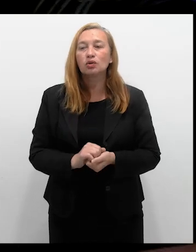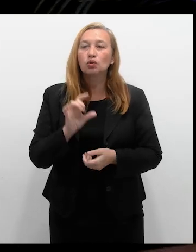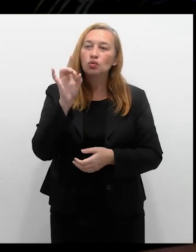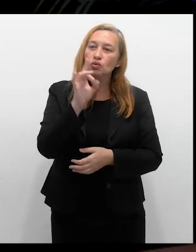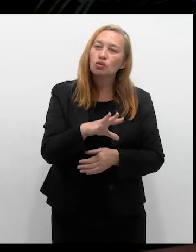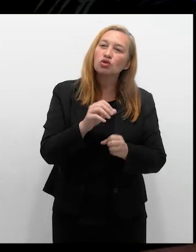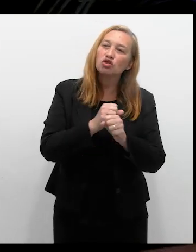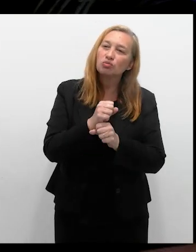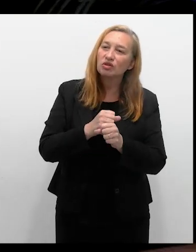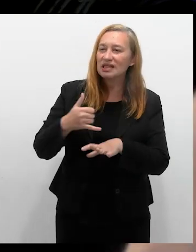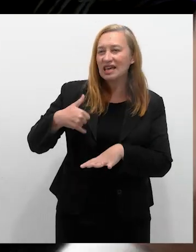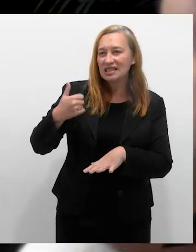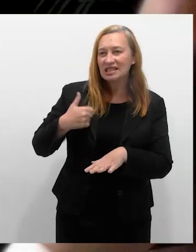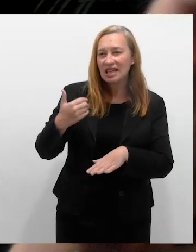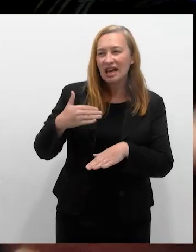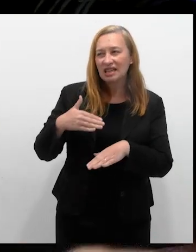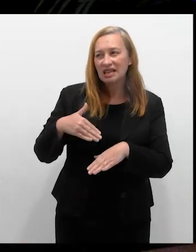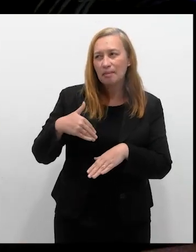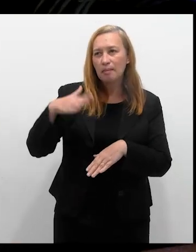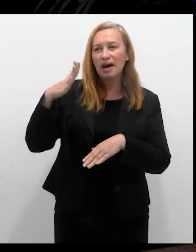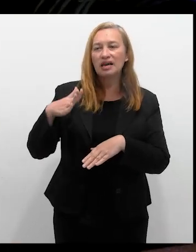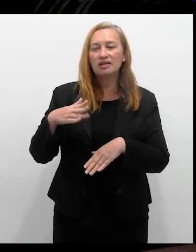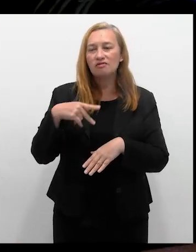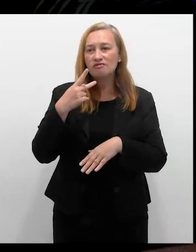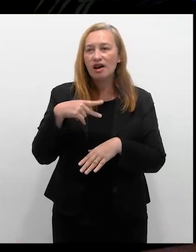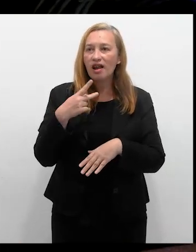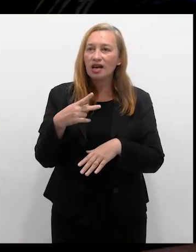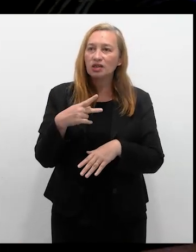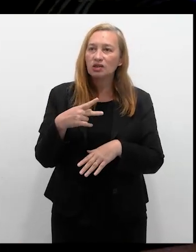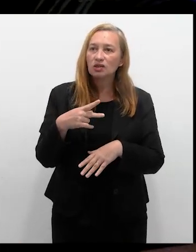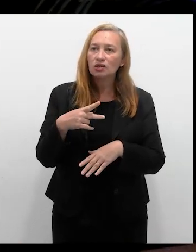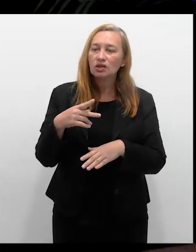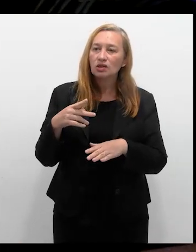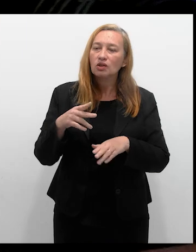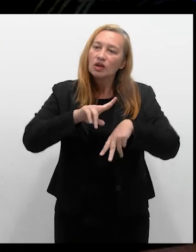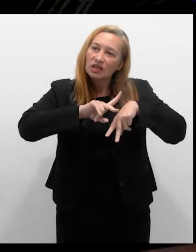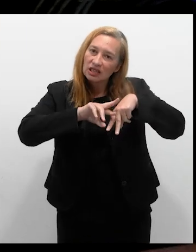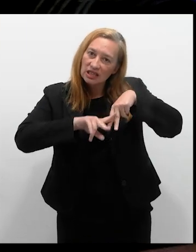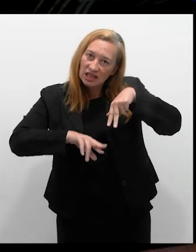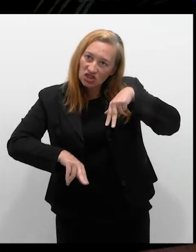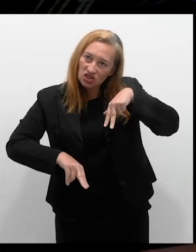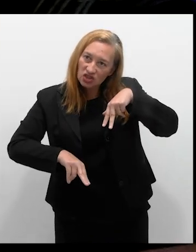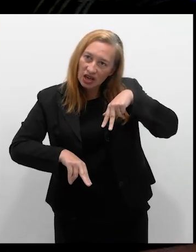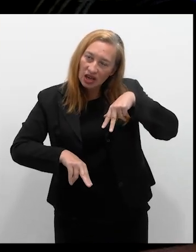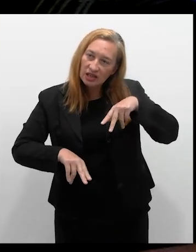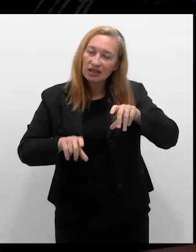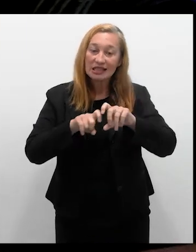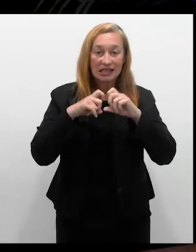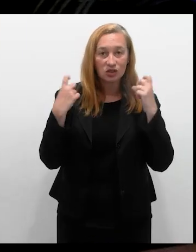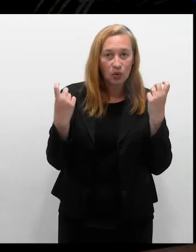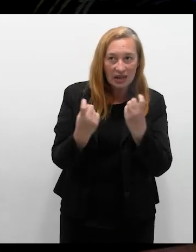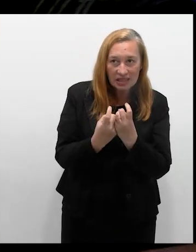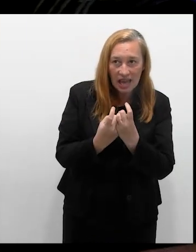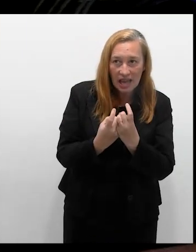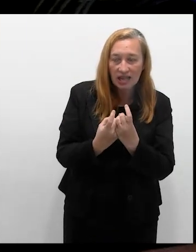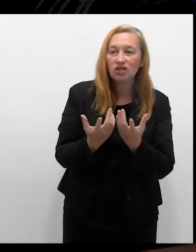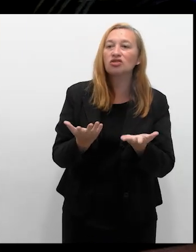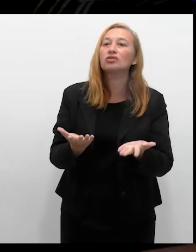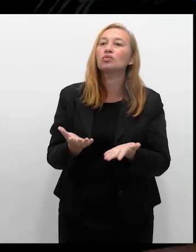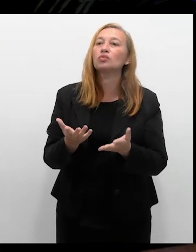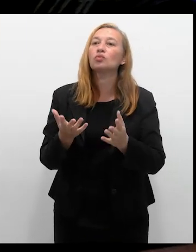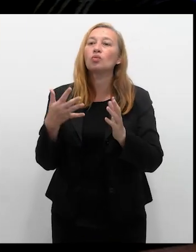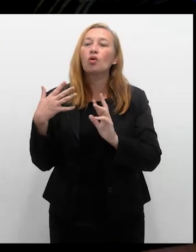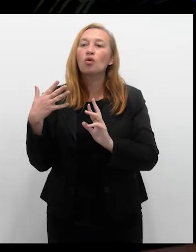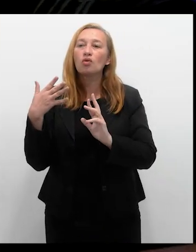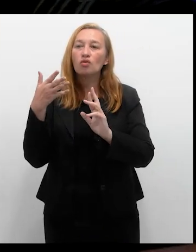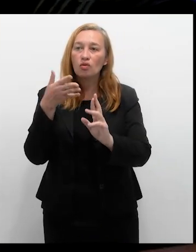deles. Nos últimos anos, as idades um pouco mais avançadas têm falado muito sobre identidade de gênero,